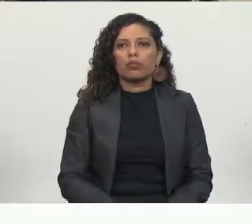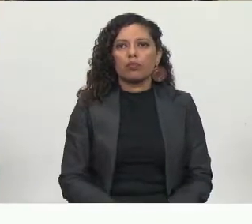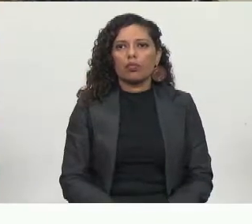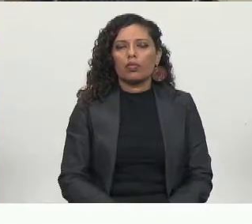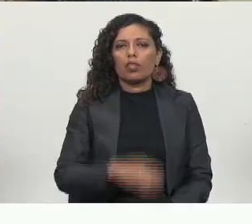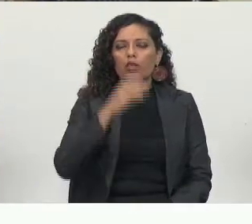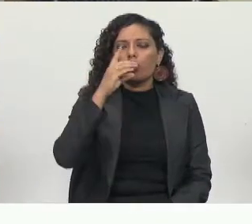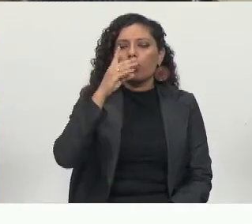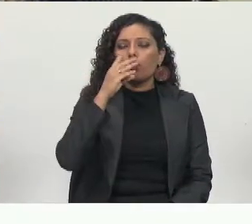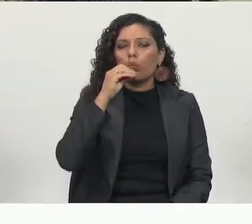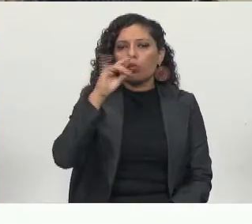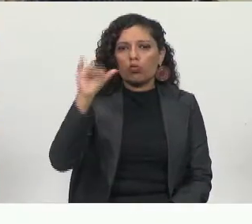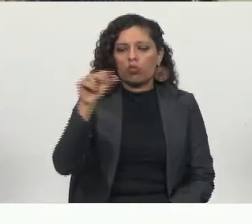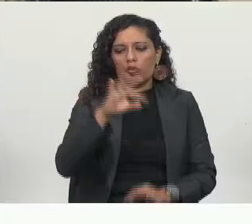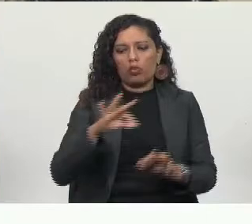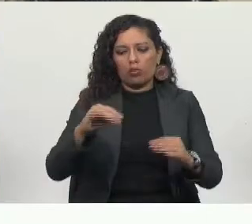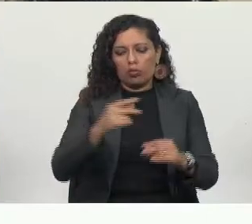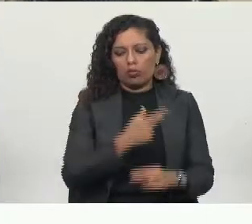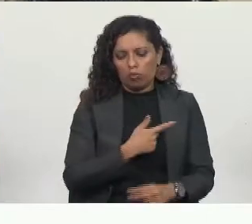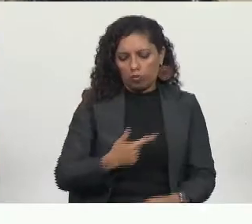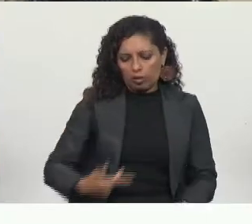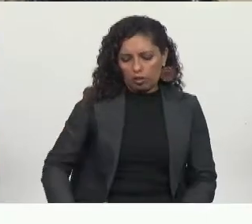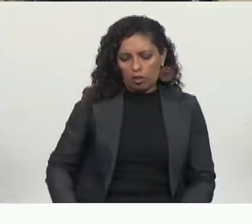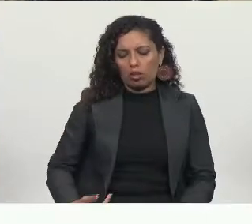Bom dia, presidente. Boa tarde.